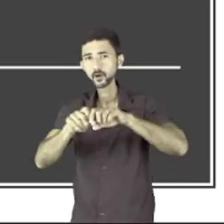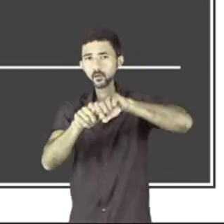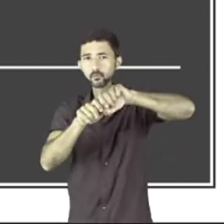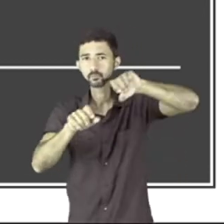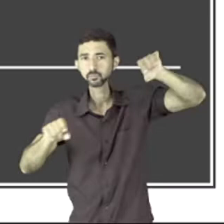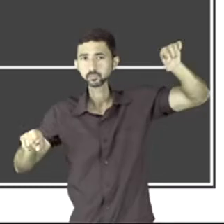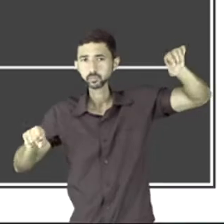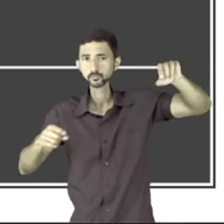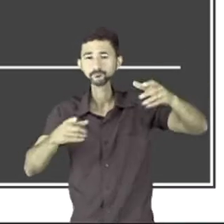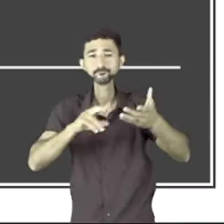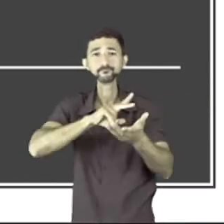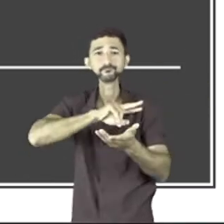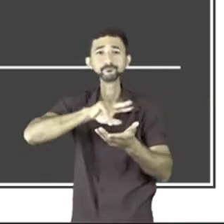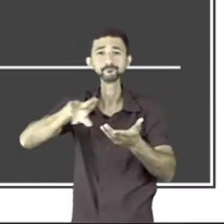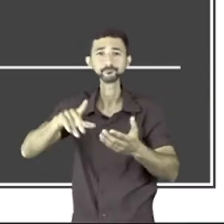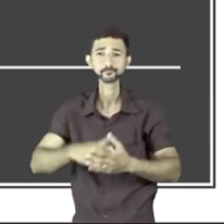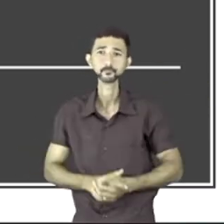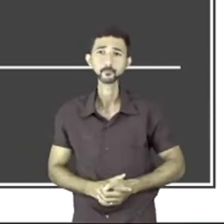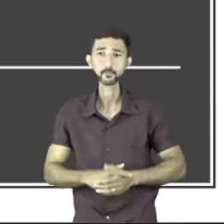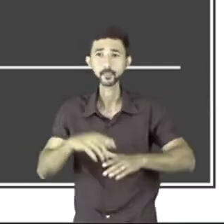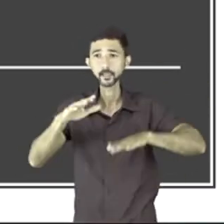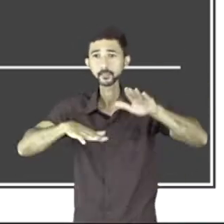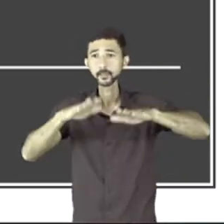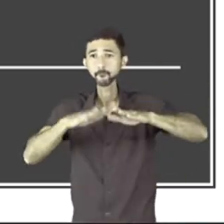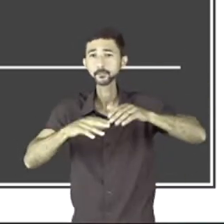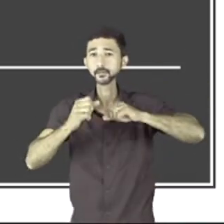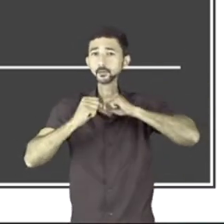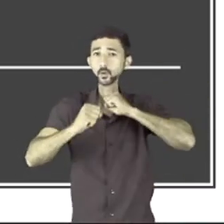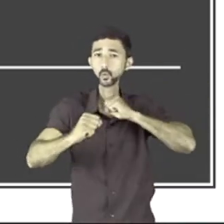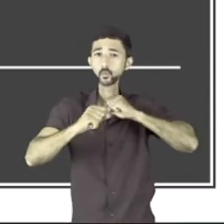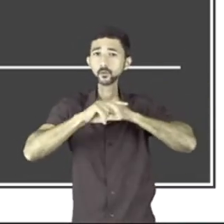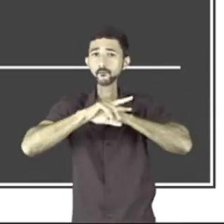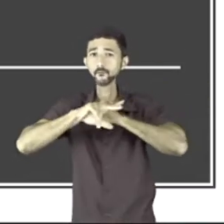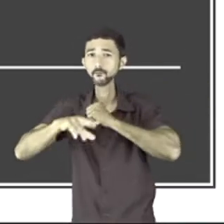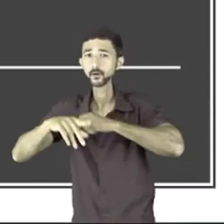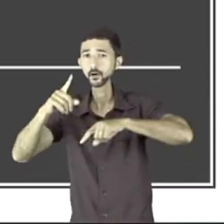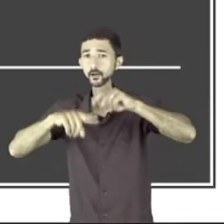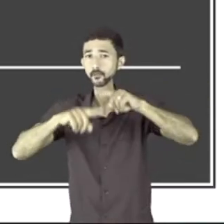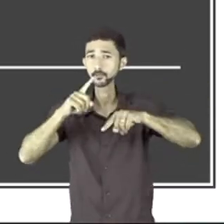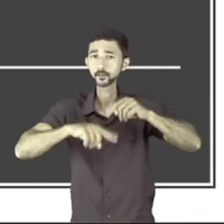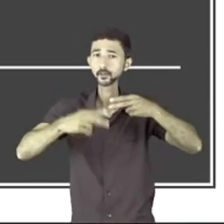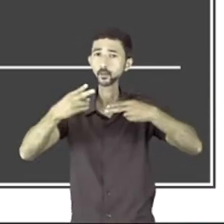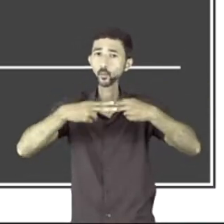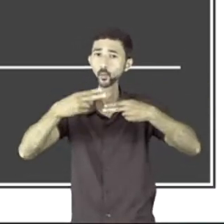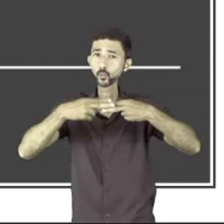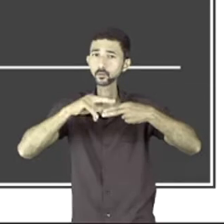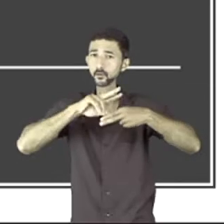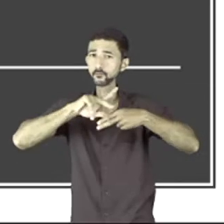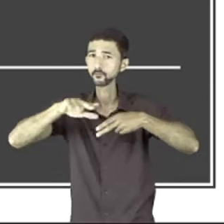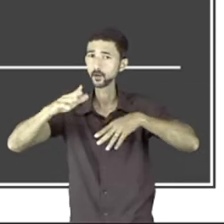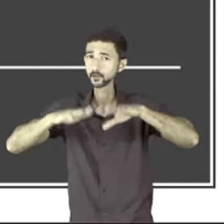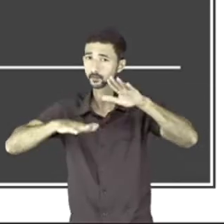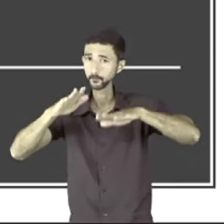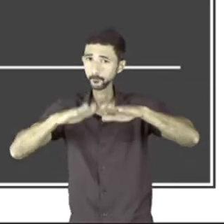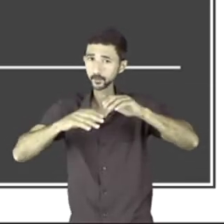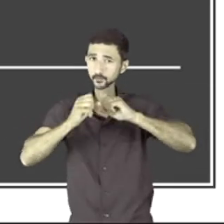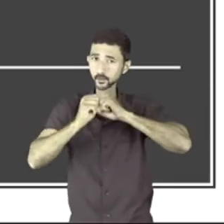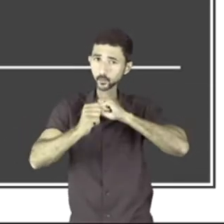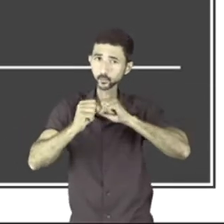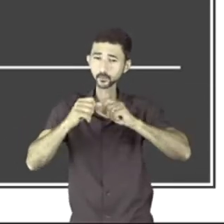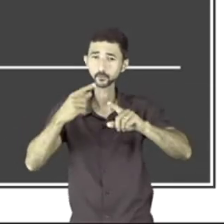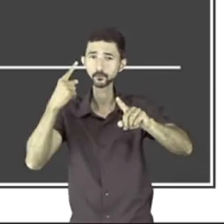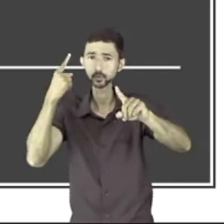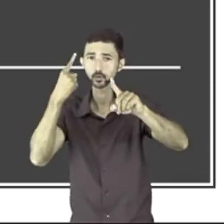bastão. Tá? Então, dependendo da luta, diversos objetos podem ser utilizados para realizar